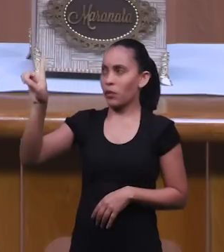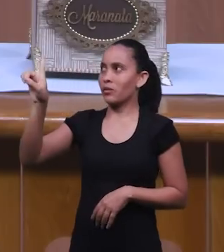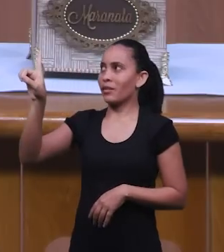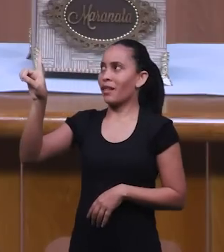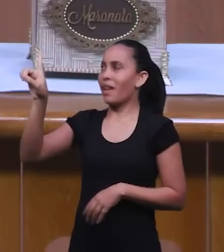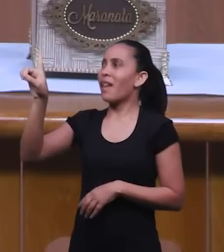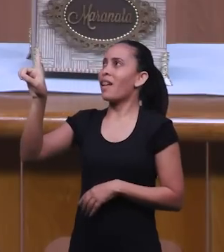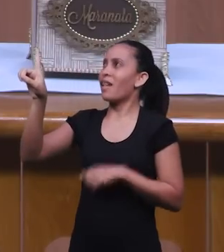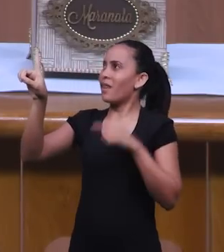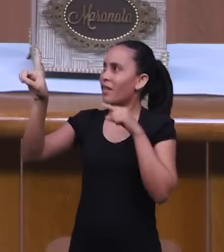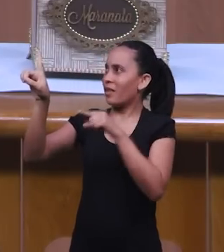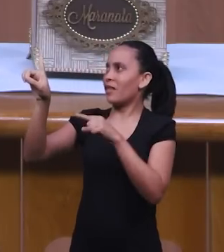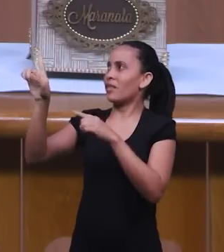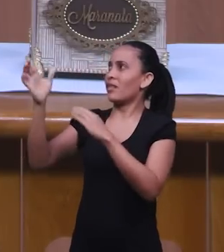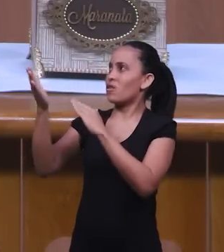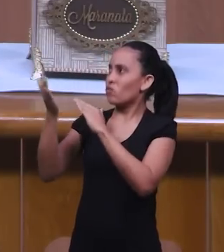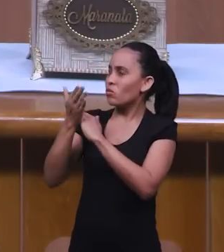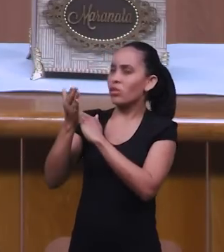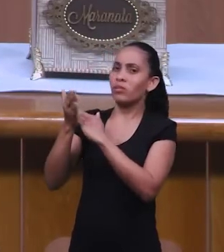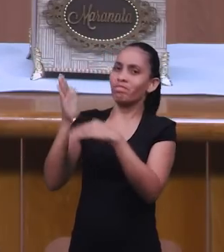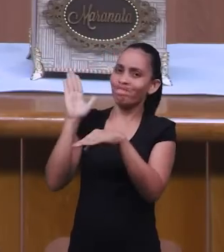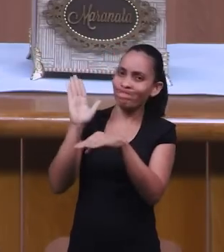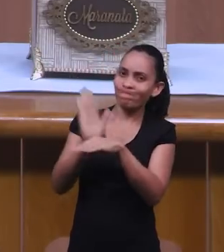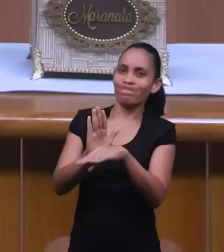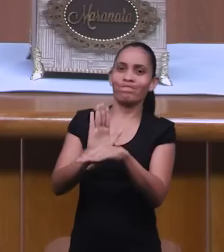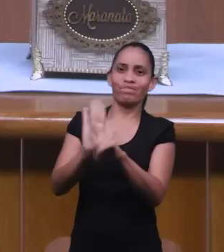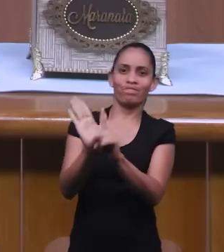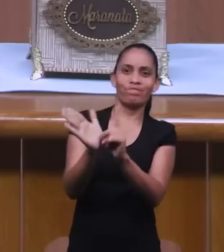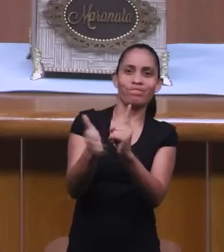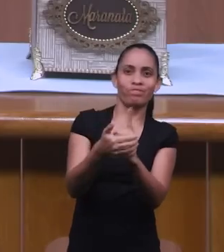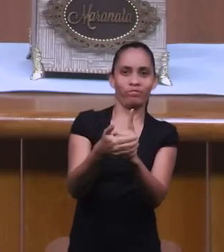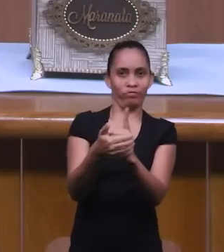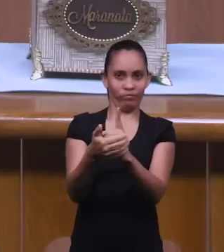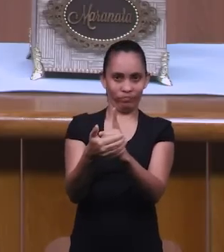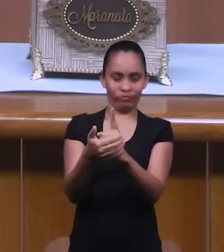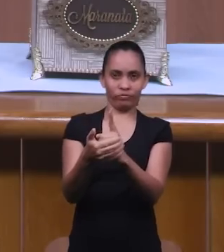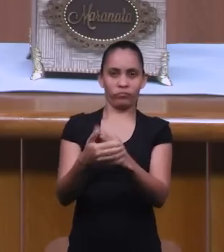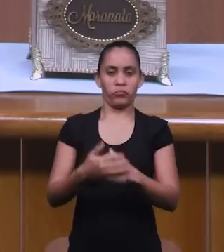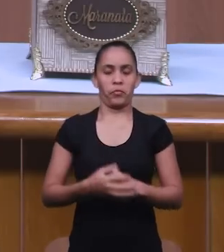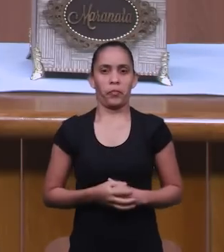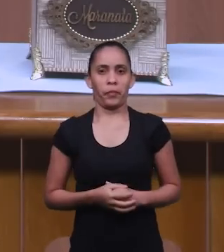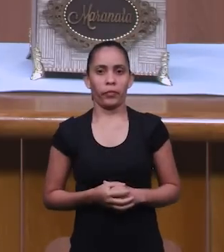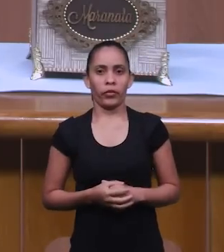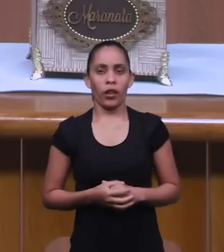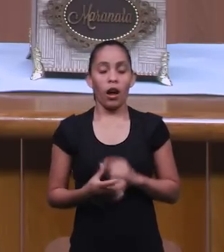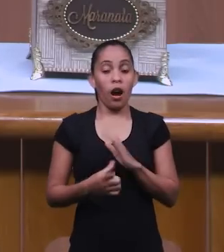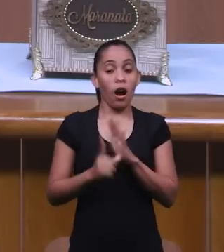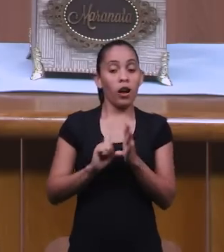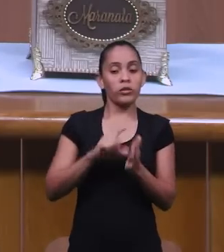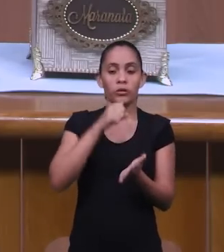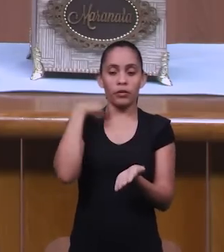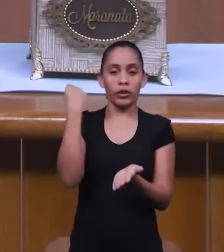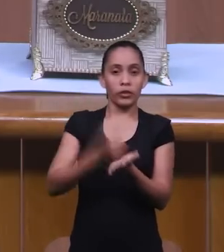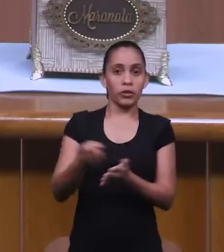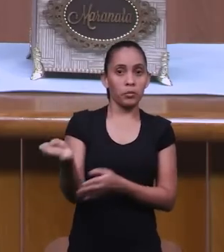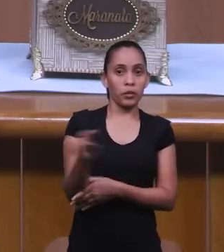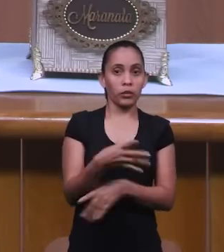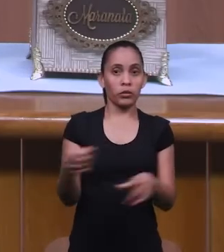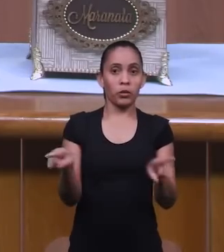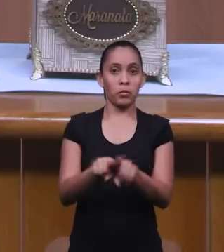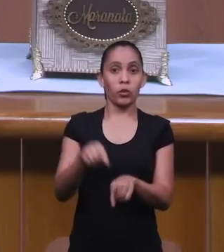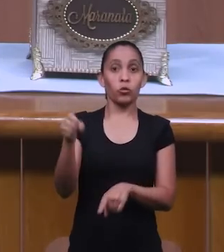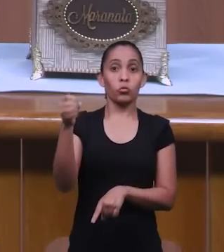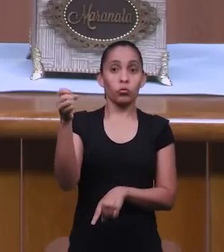toda a proteção e todo o livramento. Então falamos aqui antes do Velho Testamento e no Velho Testamento.